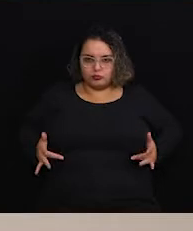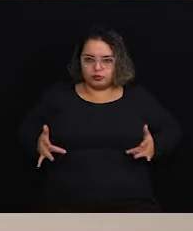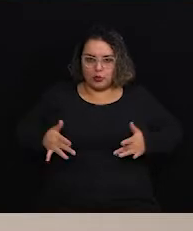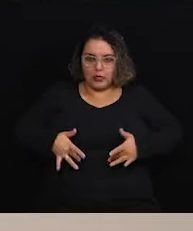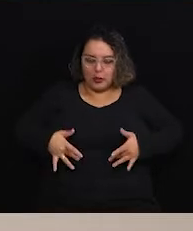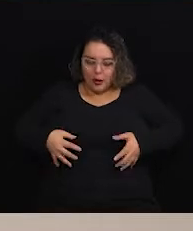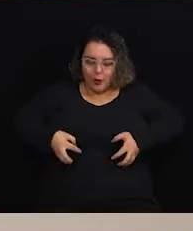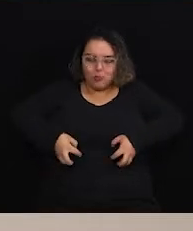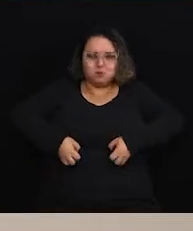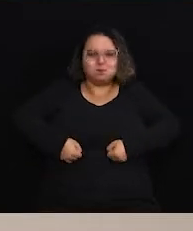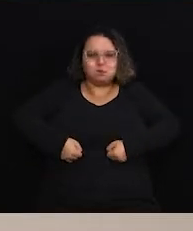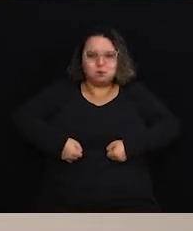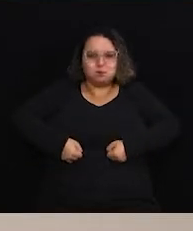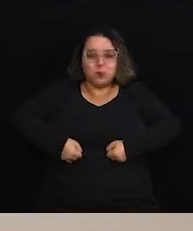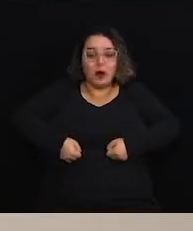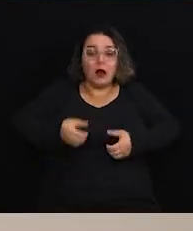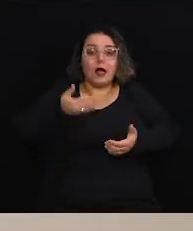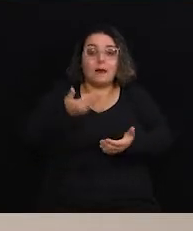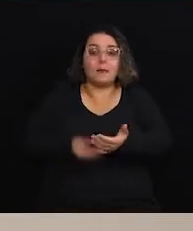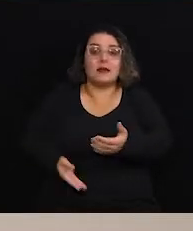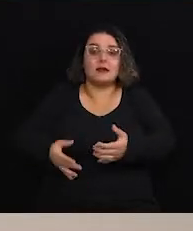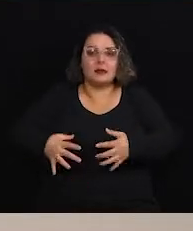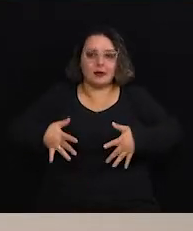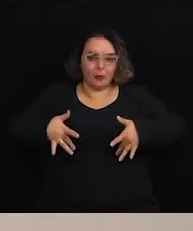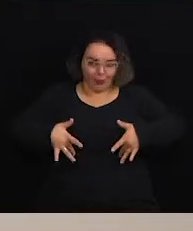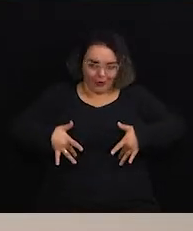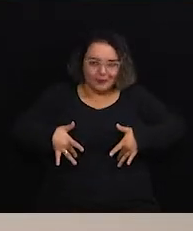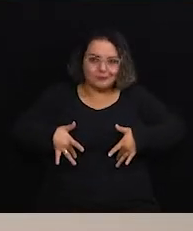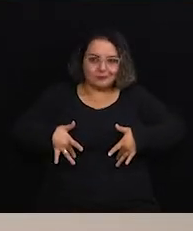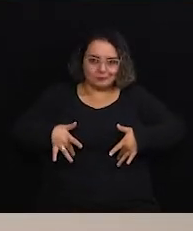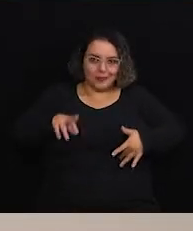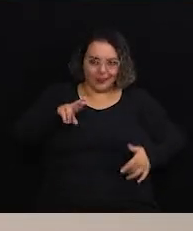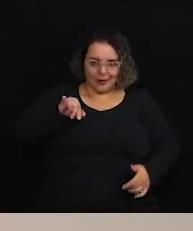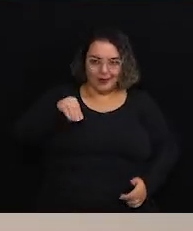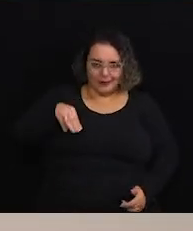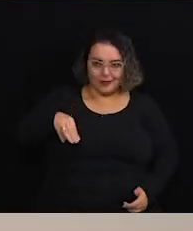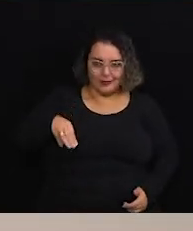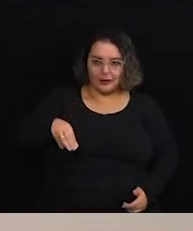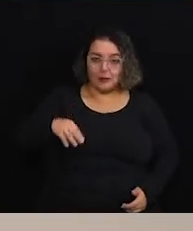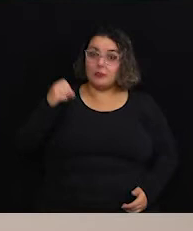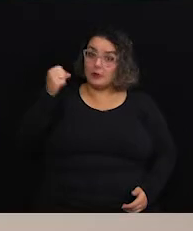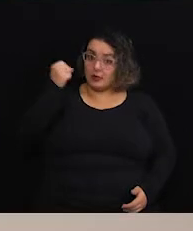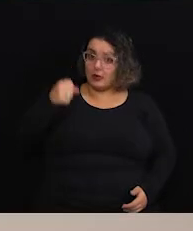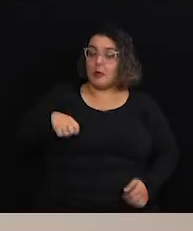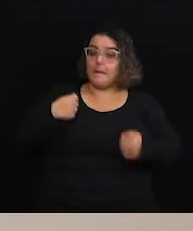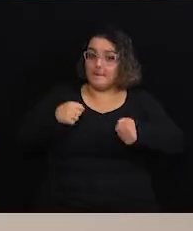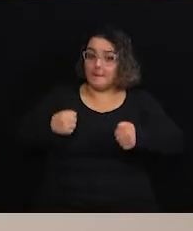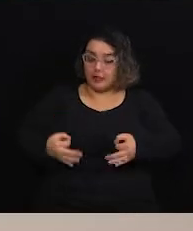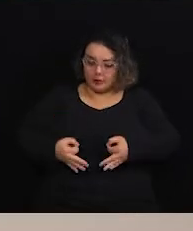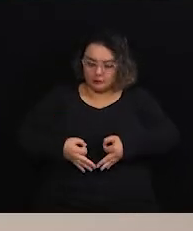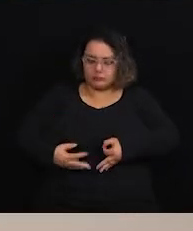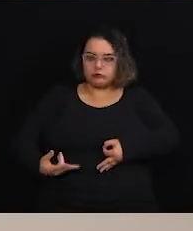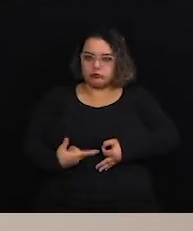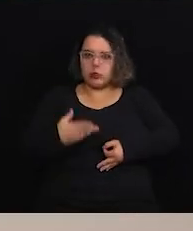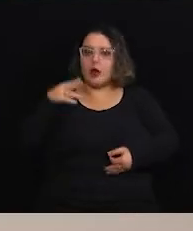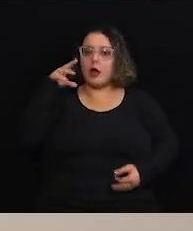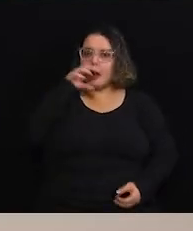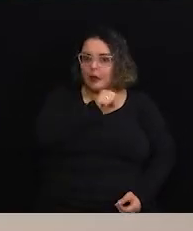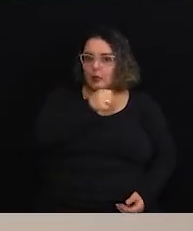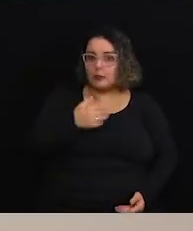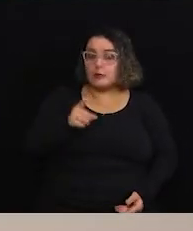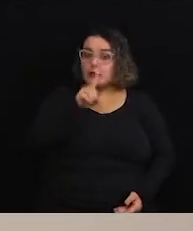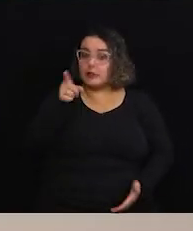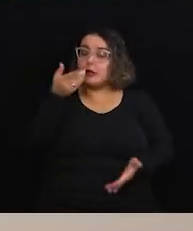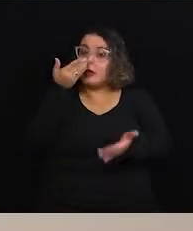ela vai fazer com que a mulher possa perder esse rim, né? Então, esses quadros mais graves, eles têm que ser, às vezes, abordados para evitar que ela